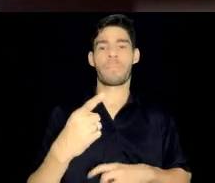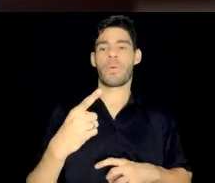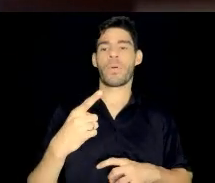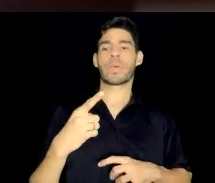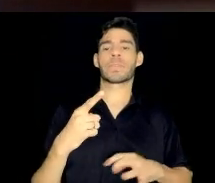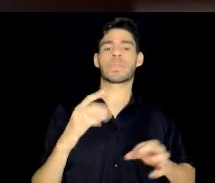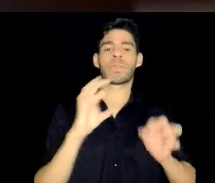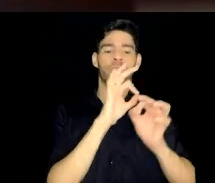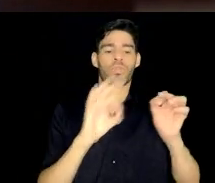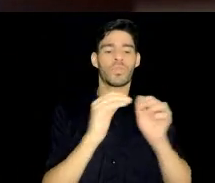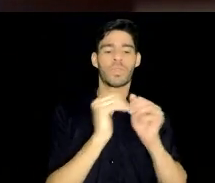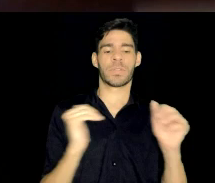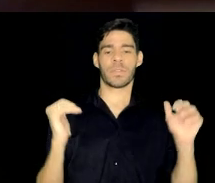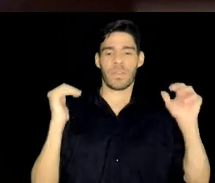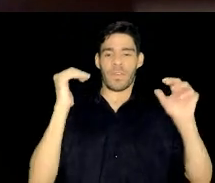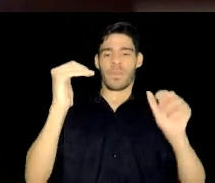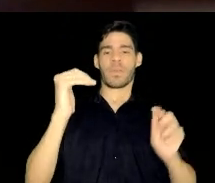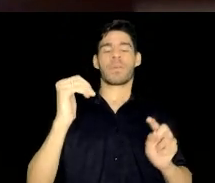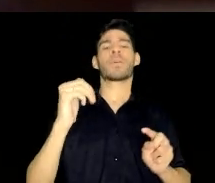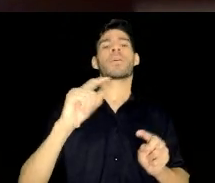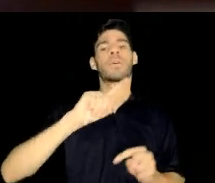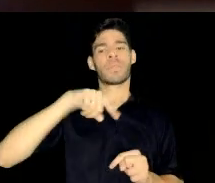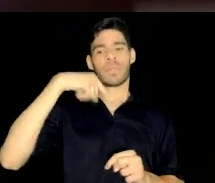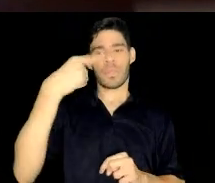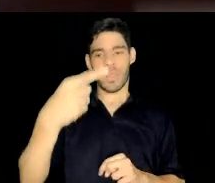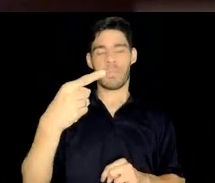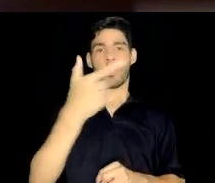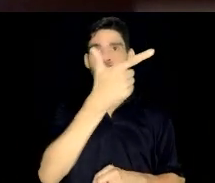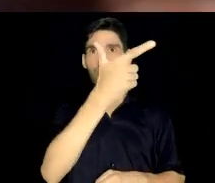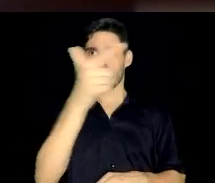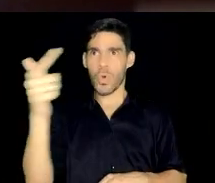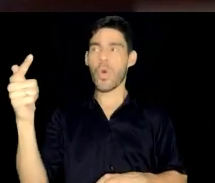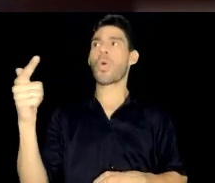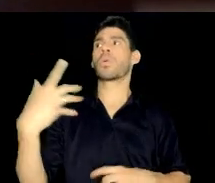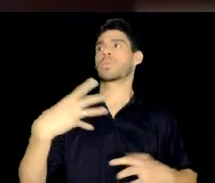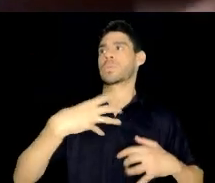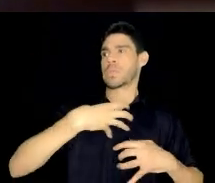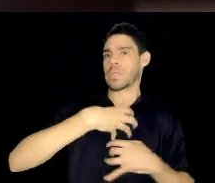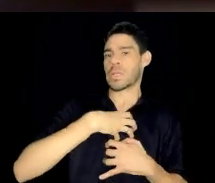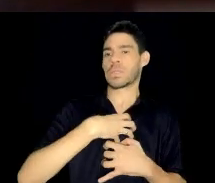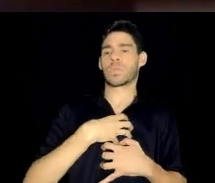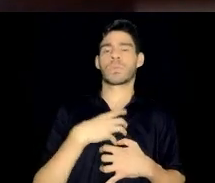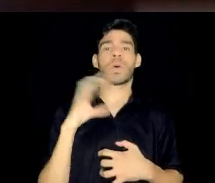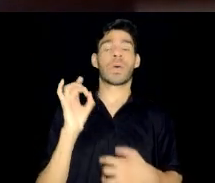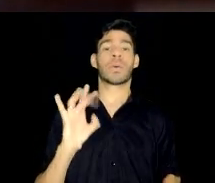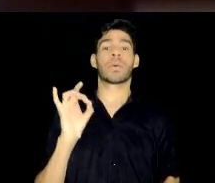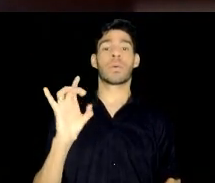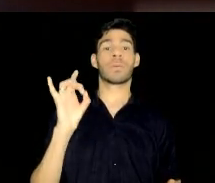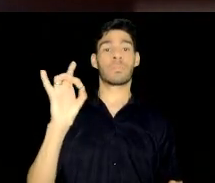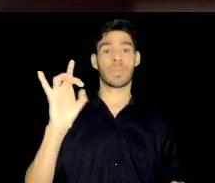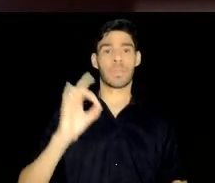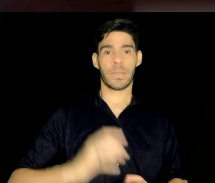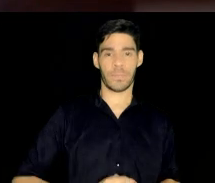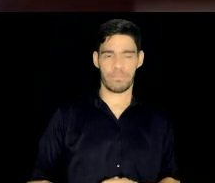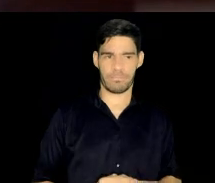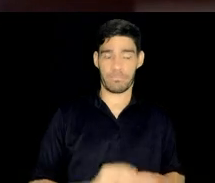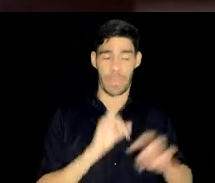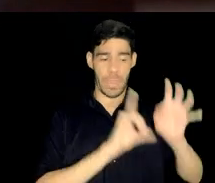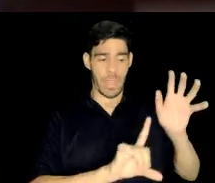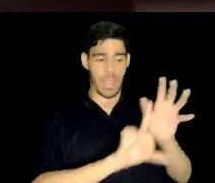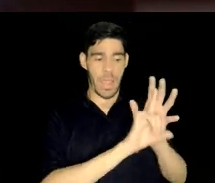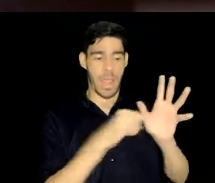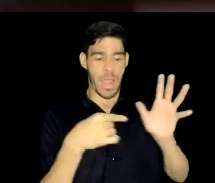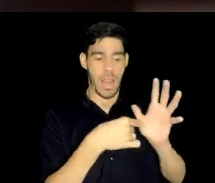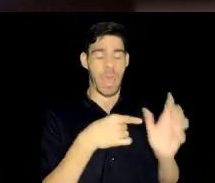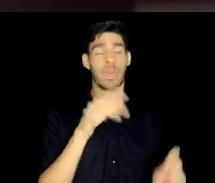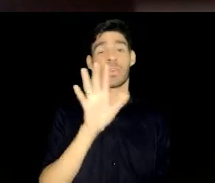Depois, magistrados. Depois, os outros, em uma situação especial.